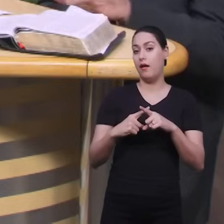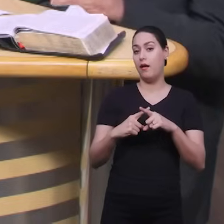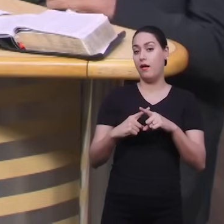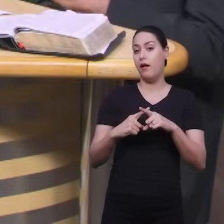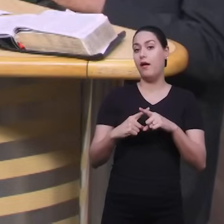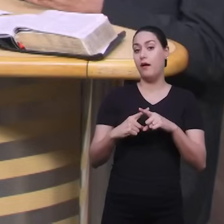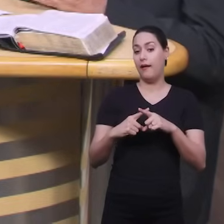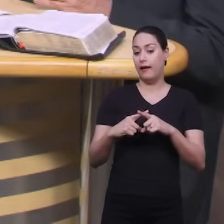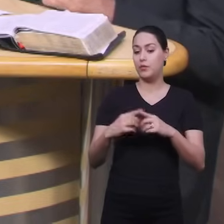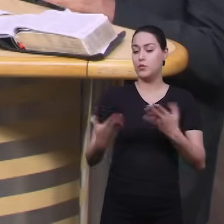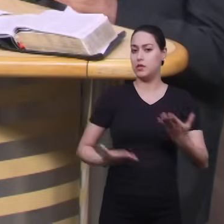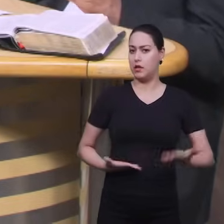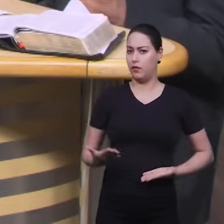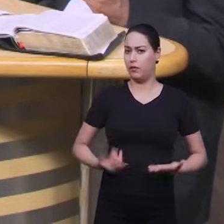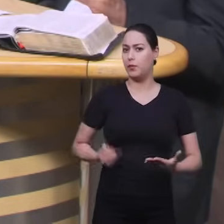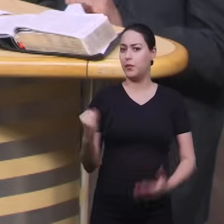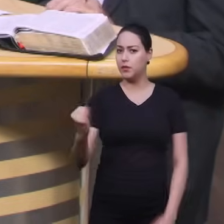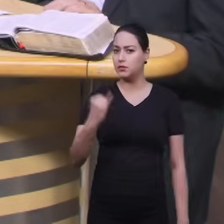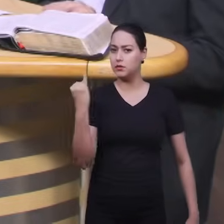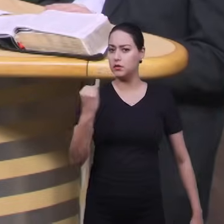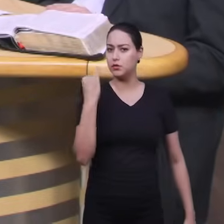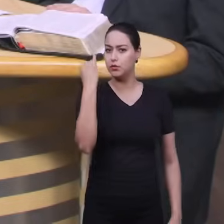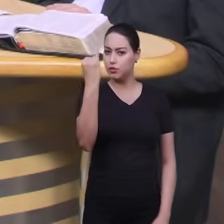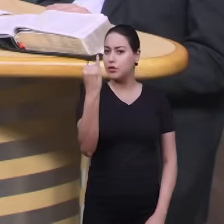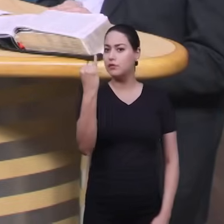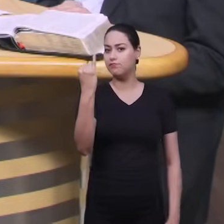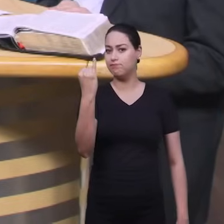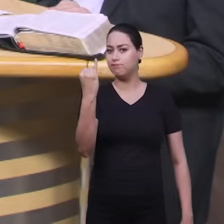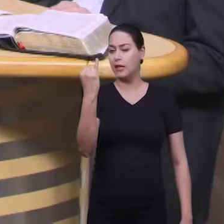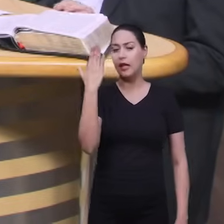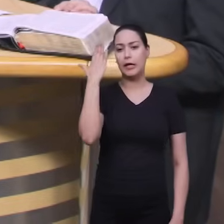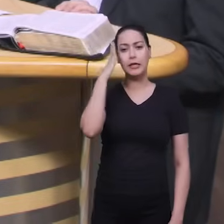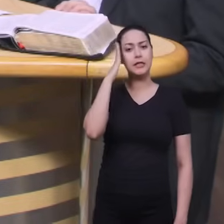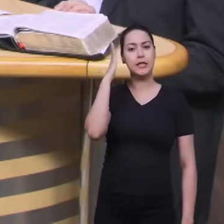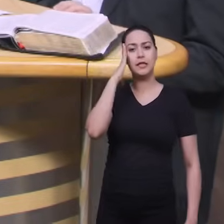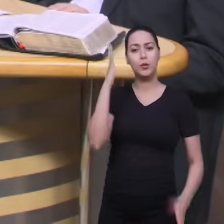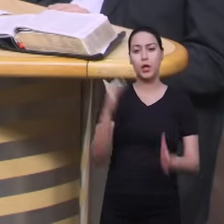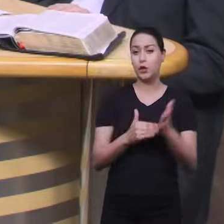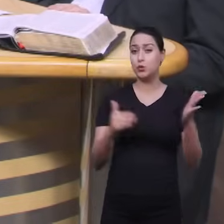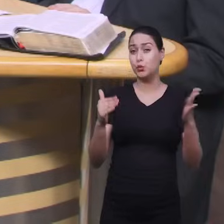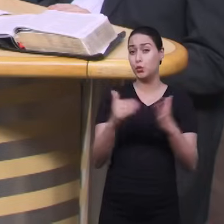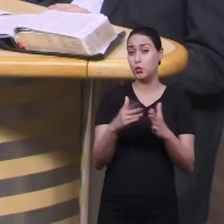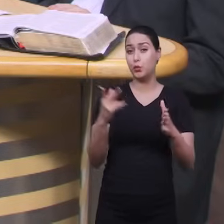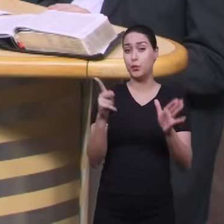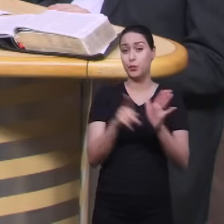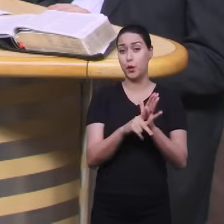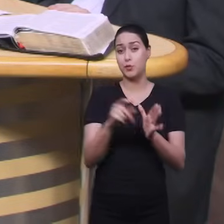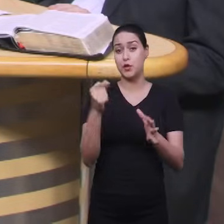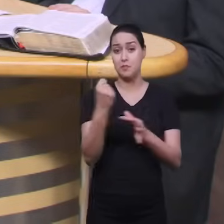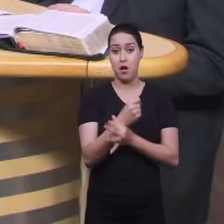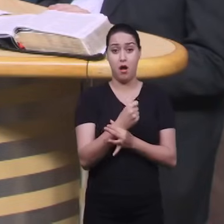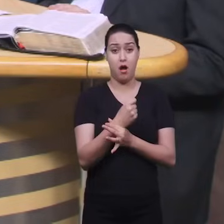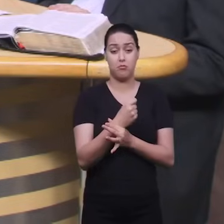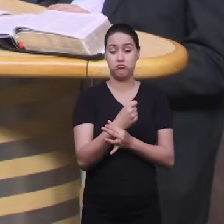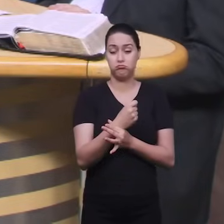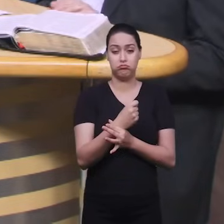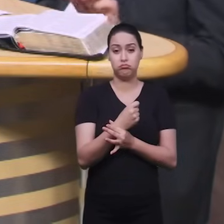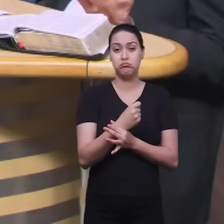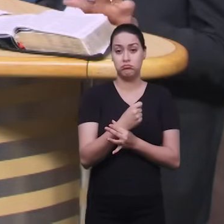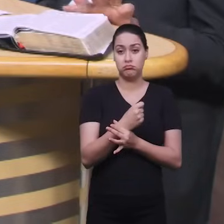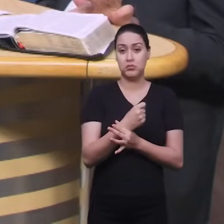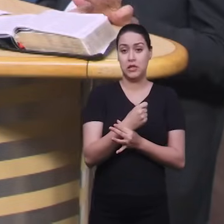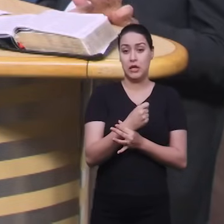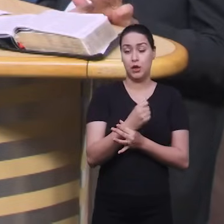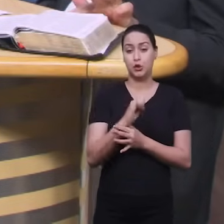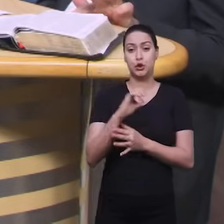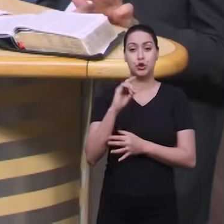uma pessoa muito importante mas ele entendeu que os bens eram de Abraão e não deles né o dele